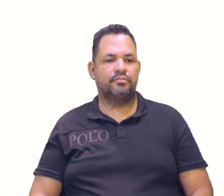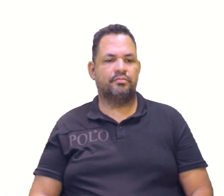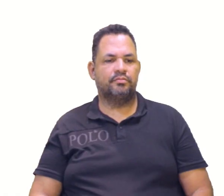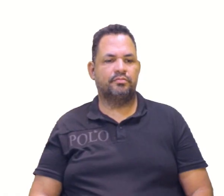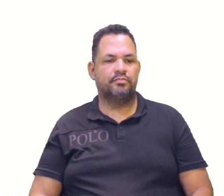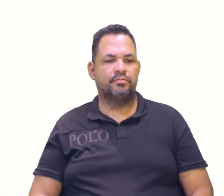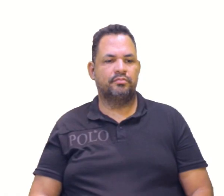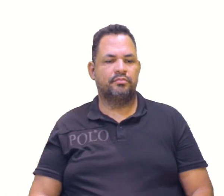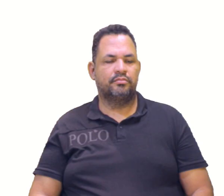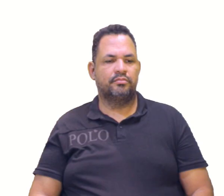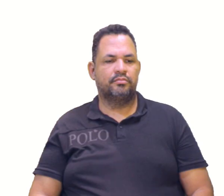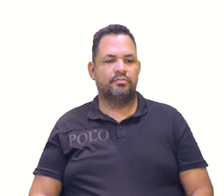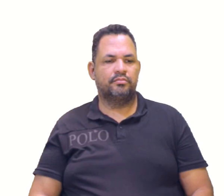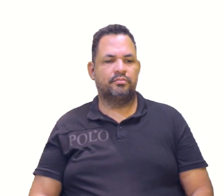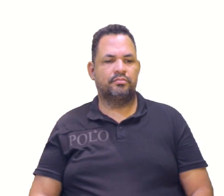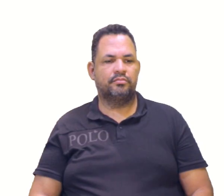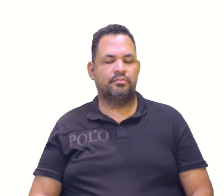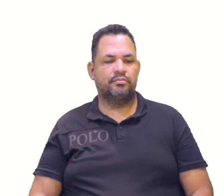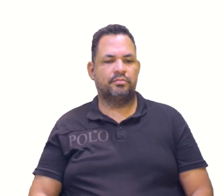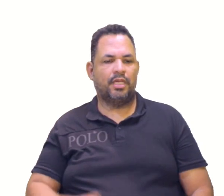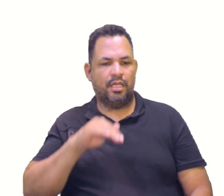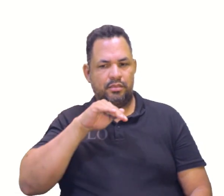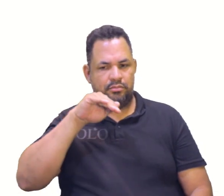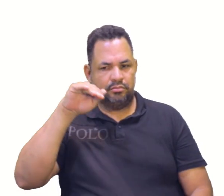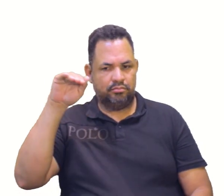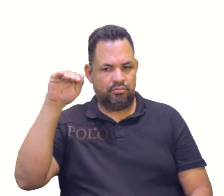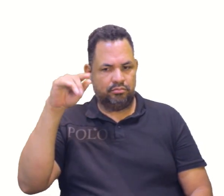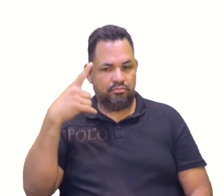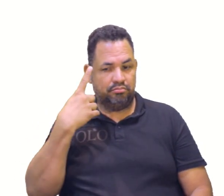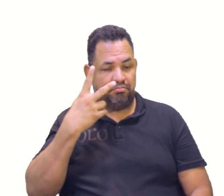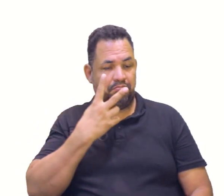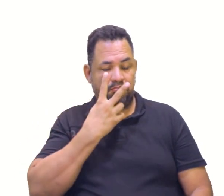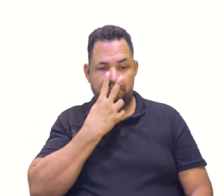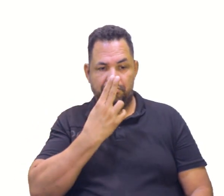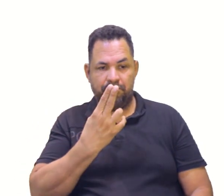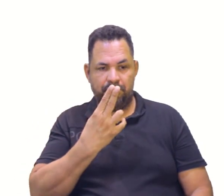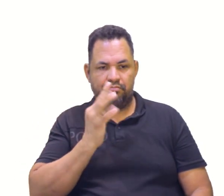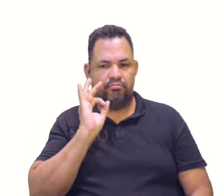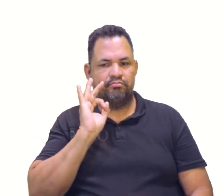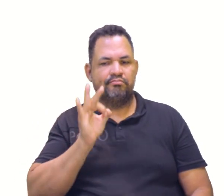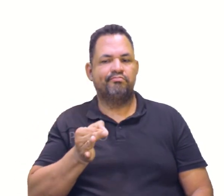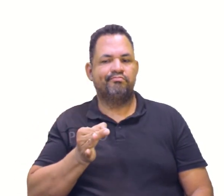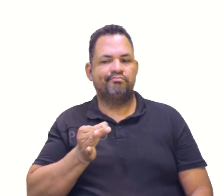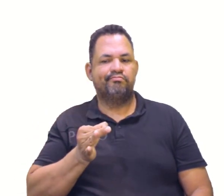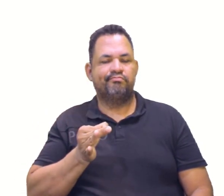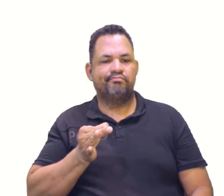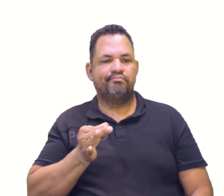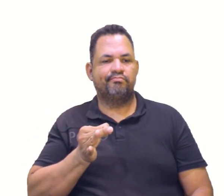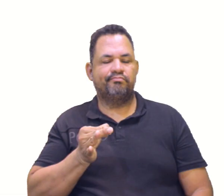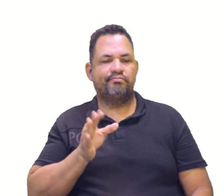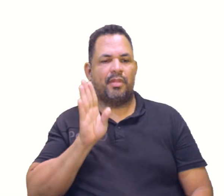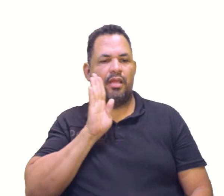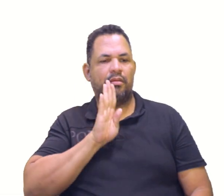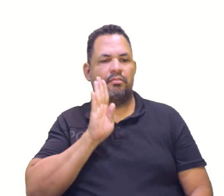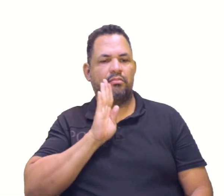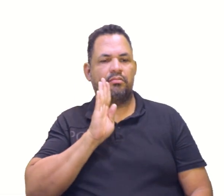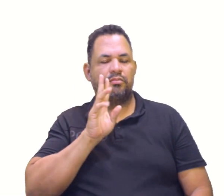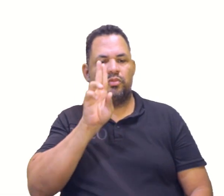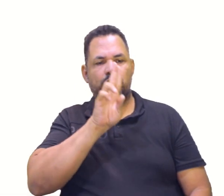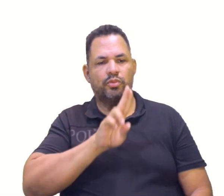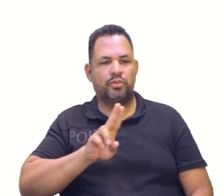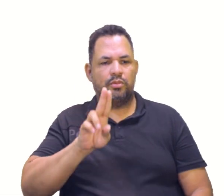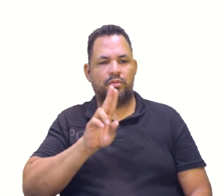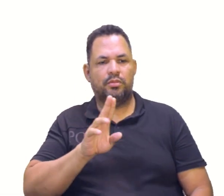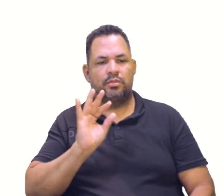Menos 1, ponto C. Vamos ver agora se está alinhadinho? Parece, né? Com certeza, né? Está alinhado. Legal. Vamos aplicar na regra